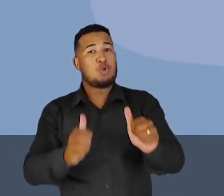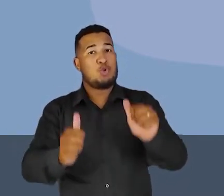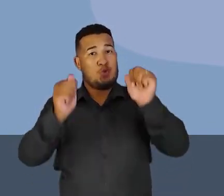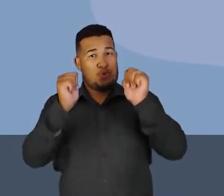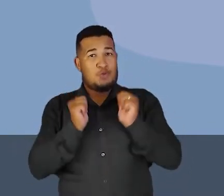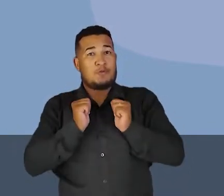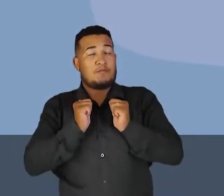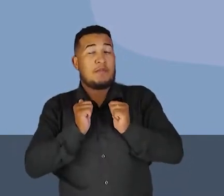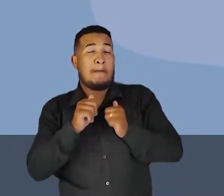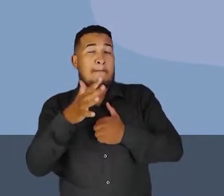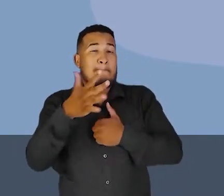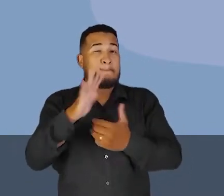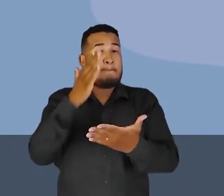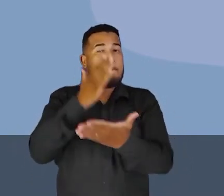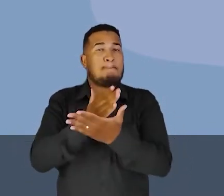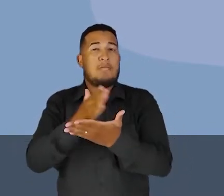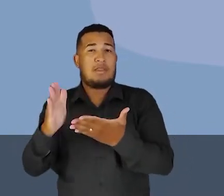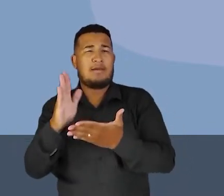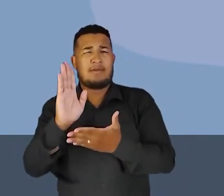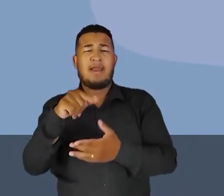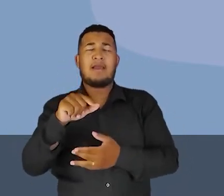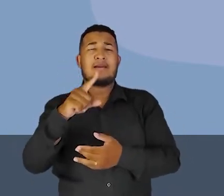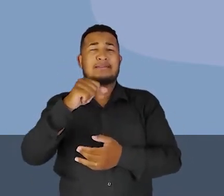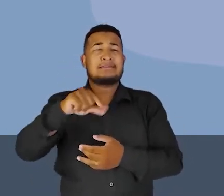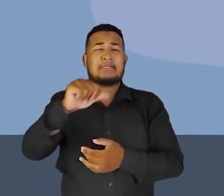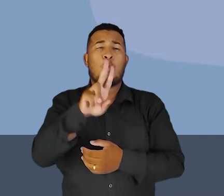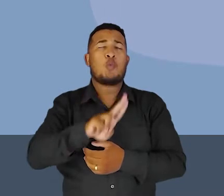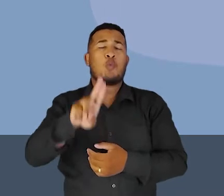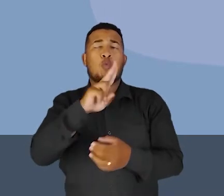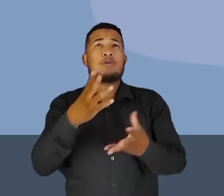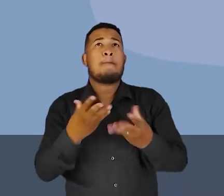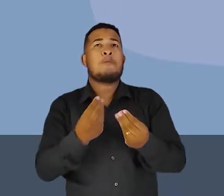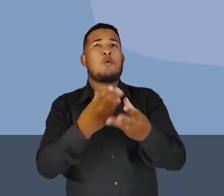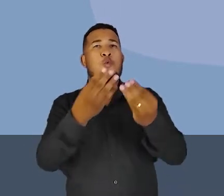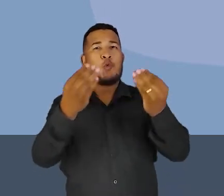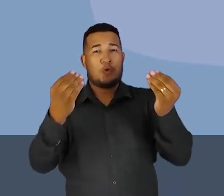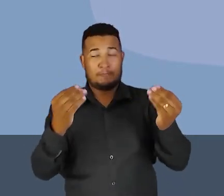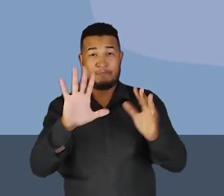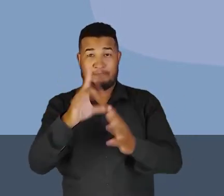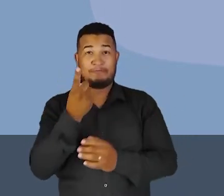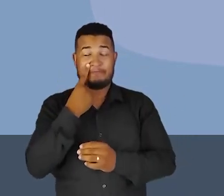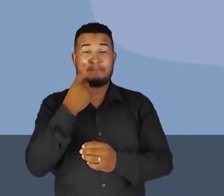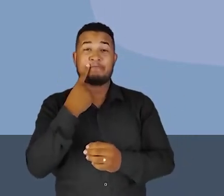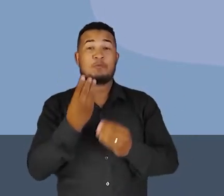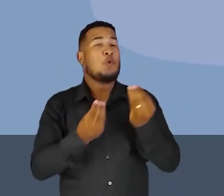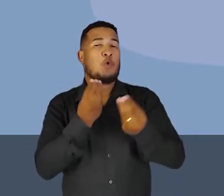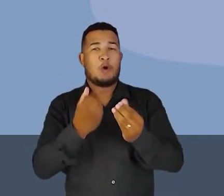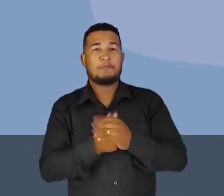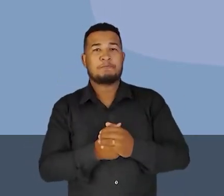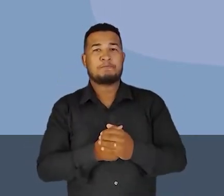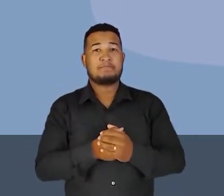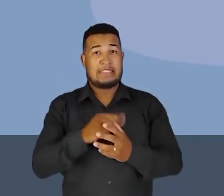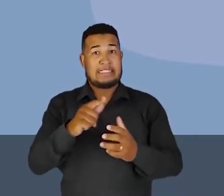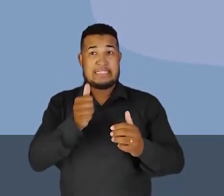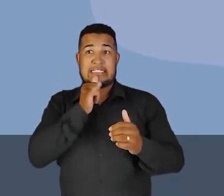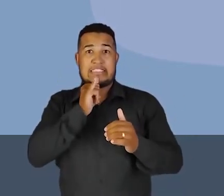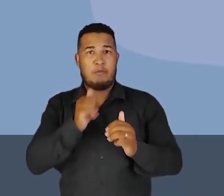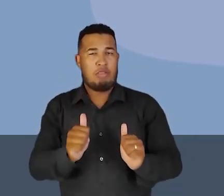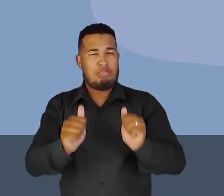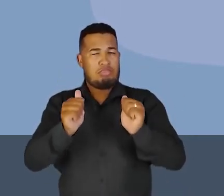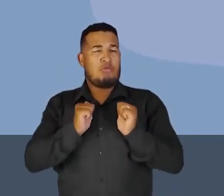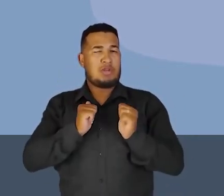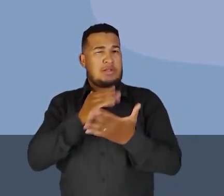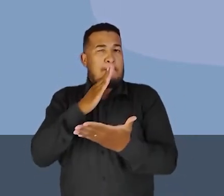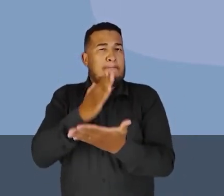neutralização parcial. E é um sal muito utilizado em nosso cotidiano. Vamos ver como é que acontece. Essa neutralização parcial, ela